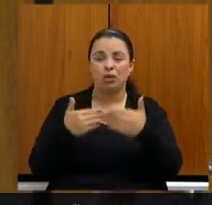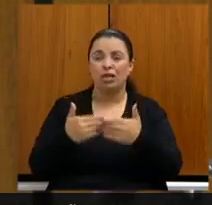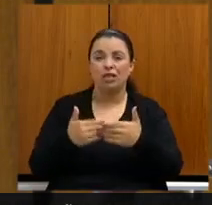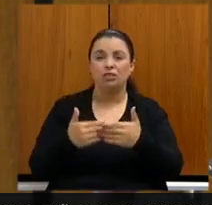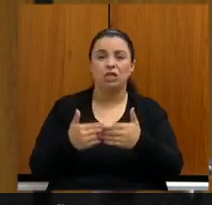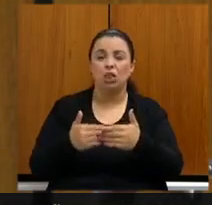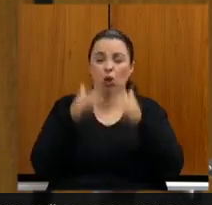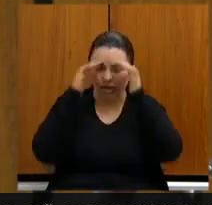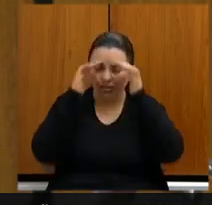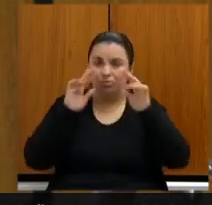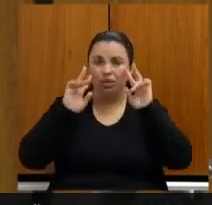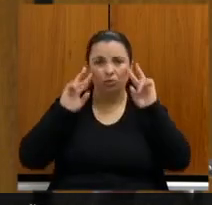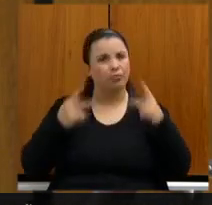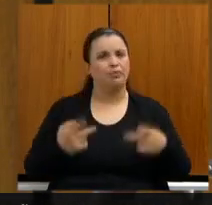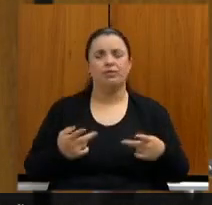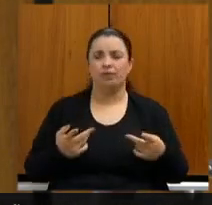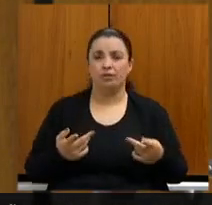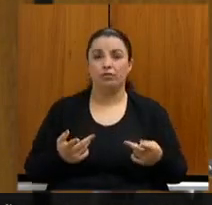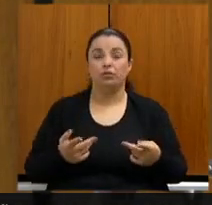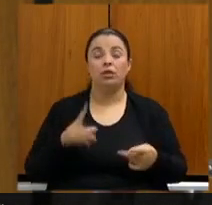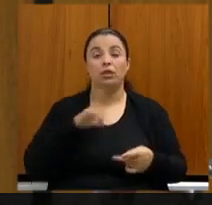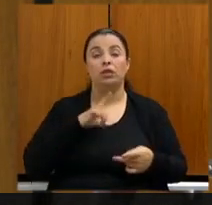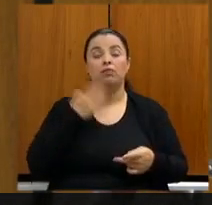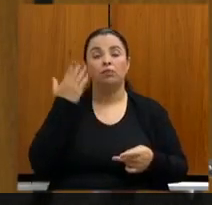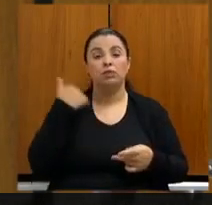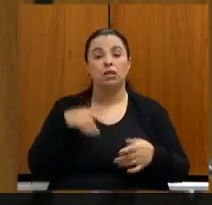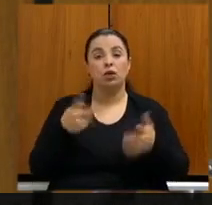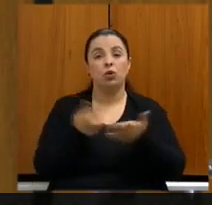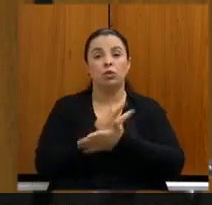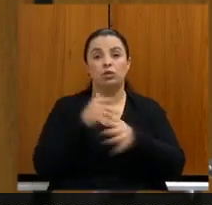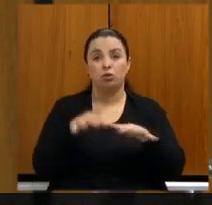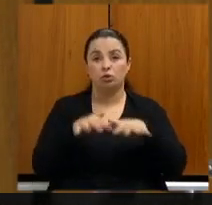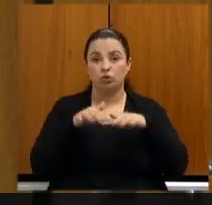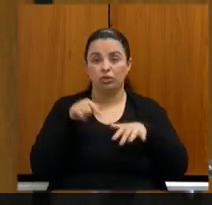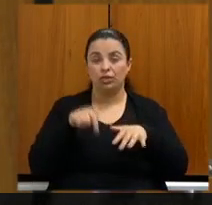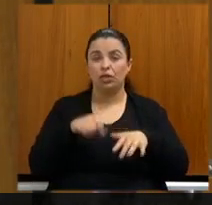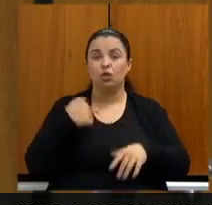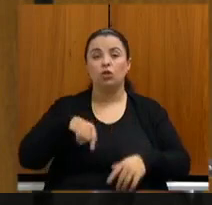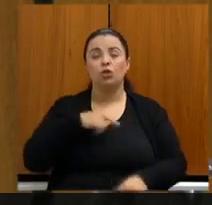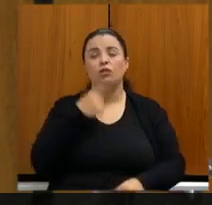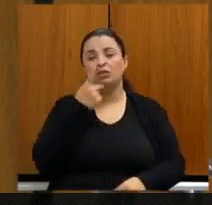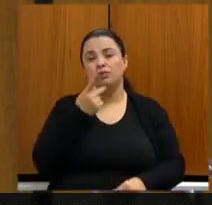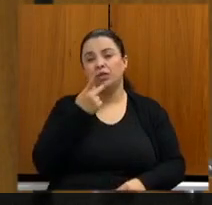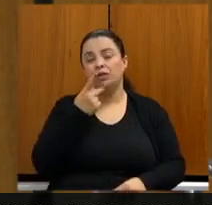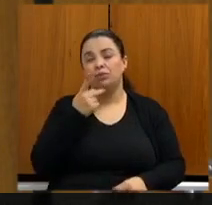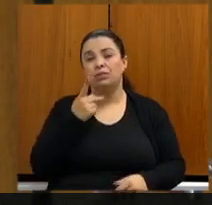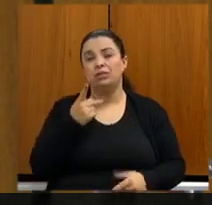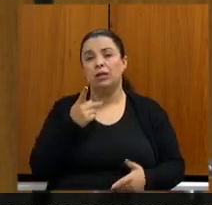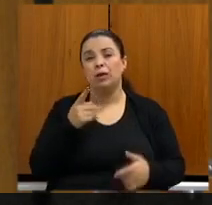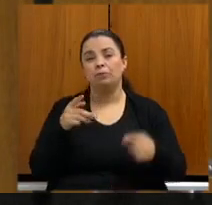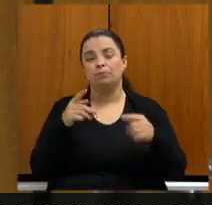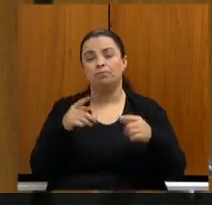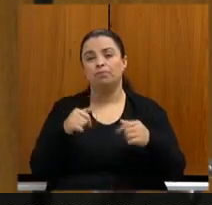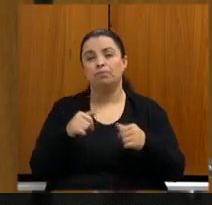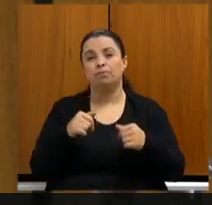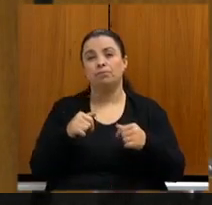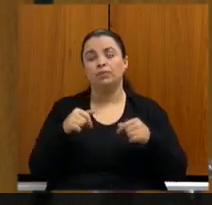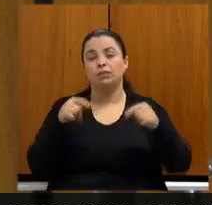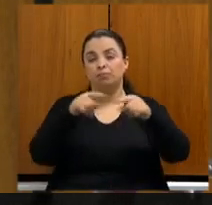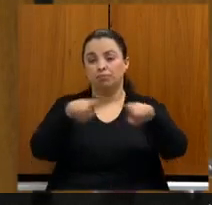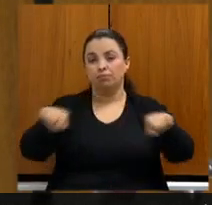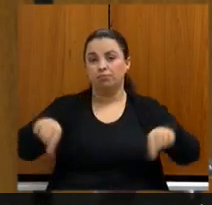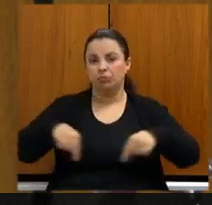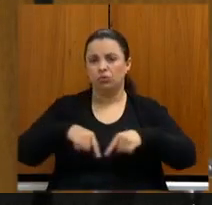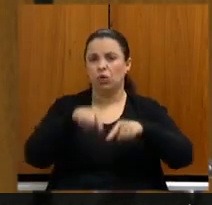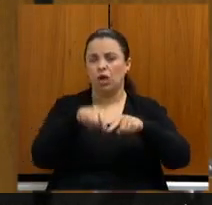gente vê por exemplo a última audiência pública que a gente teve aqui a gente falou da ocupação É lá